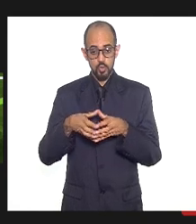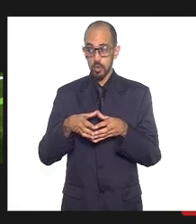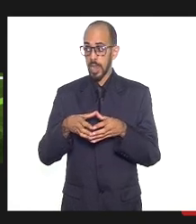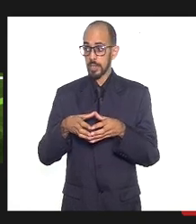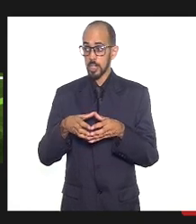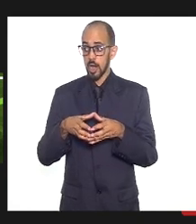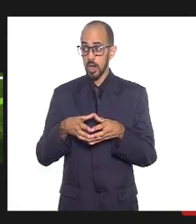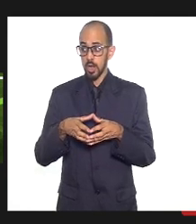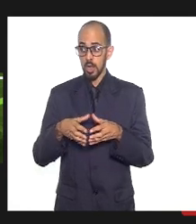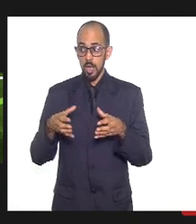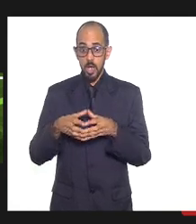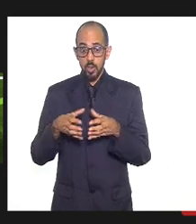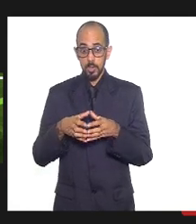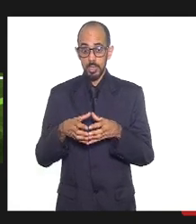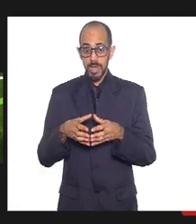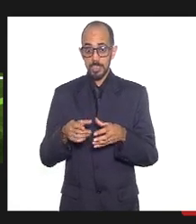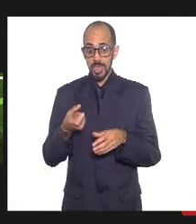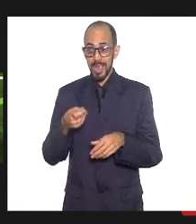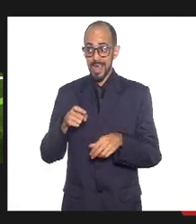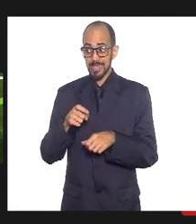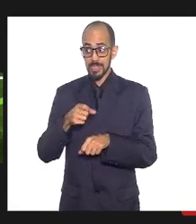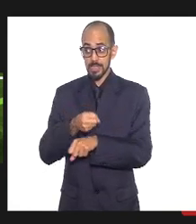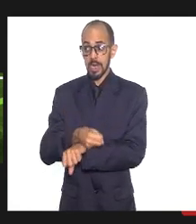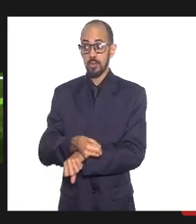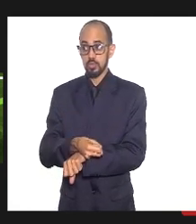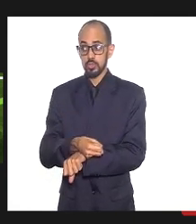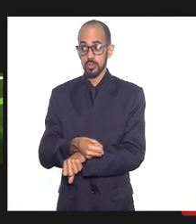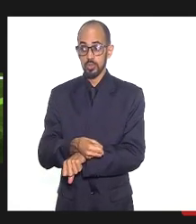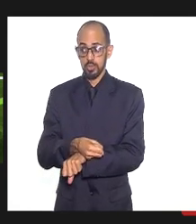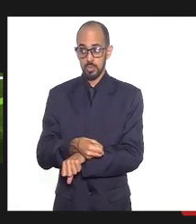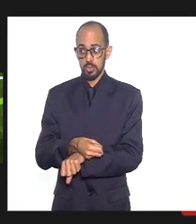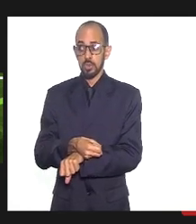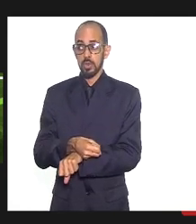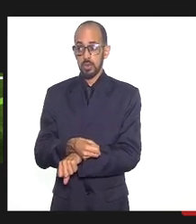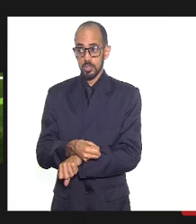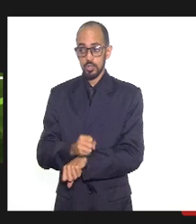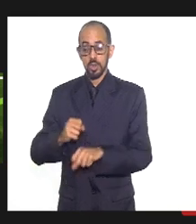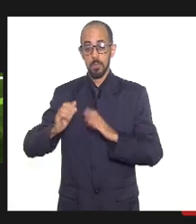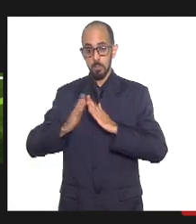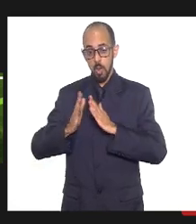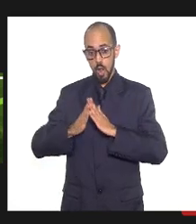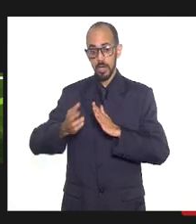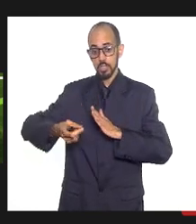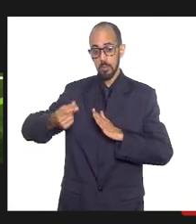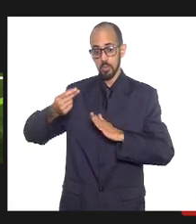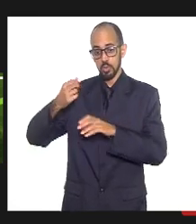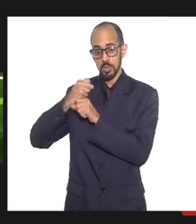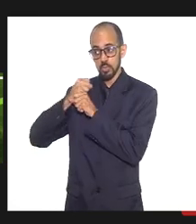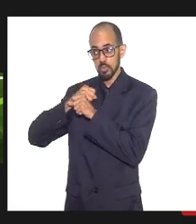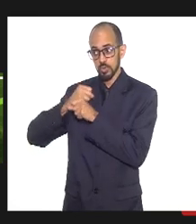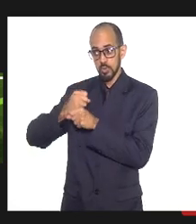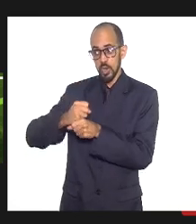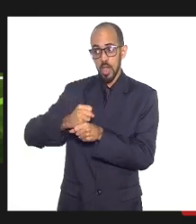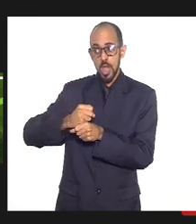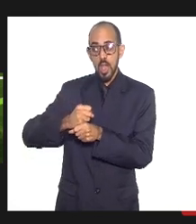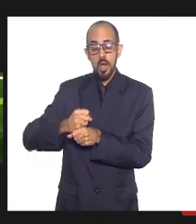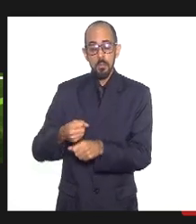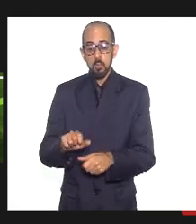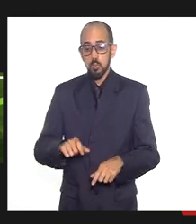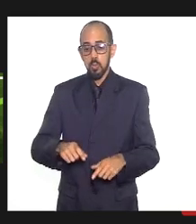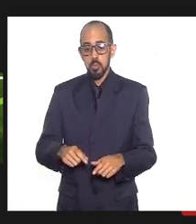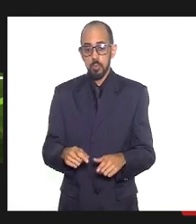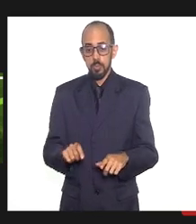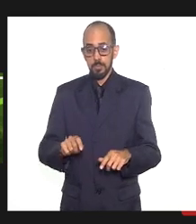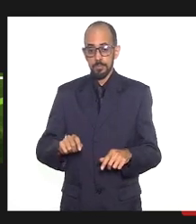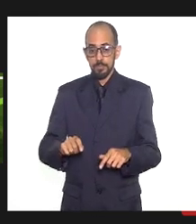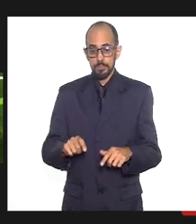que é a situação, a condição da maioria do conjunto das comunidades tradicionais, está fora do olhar do estado. Então, ouvi